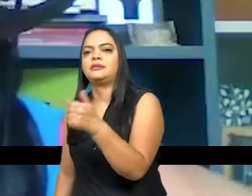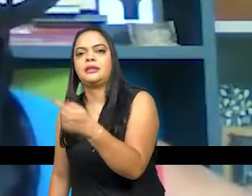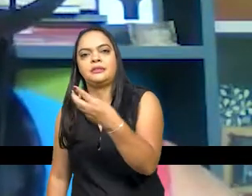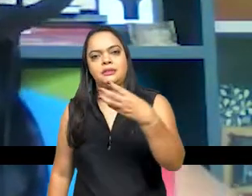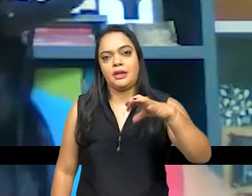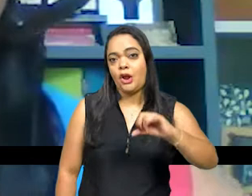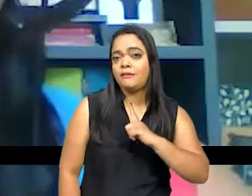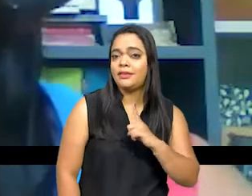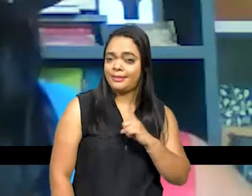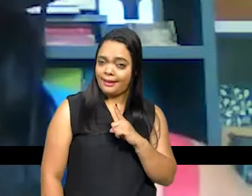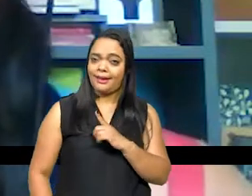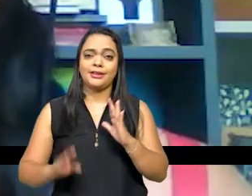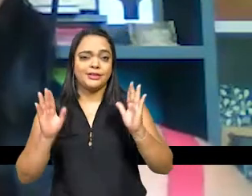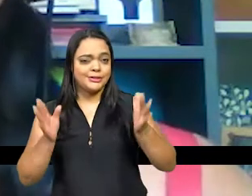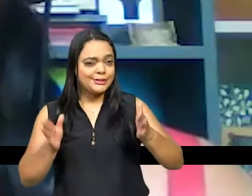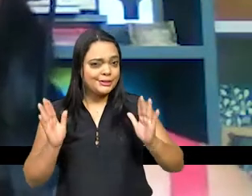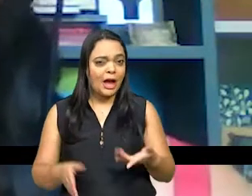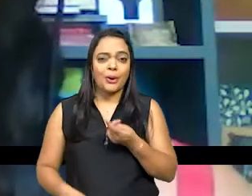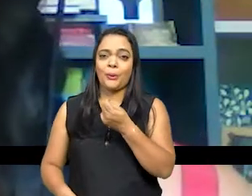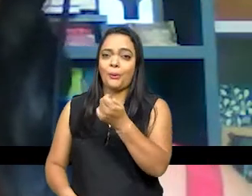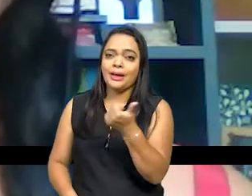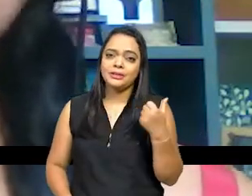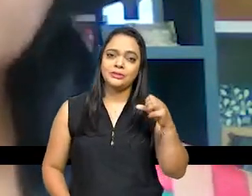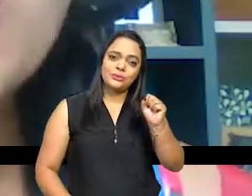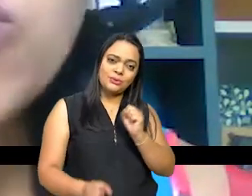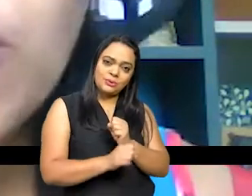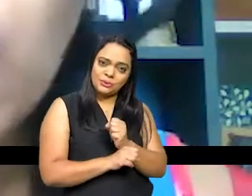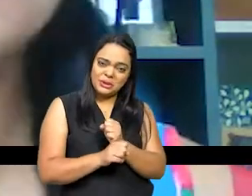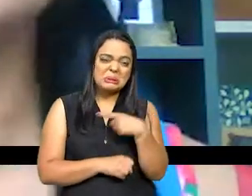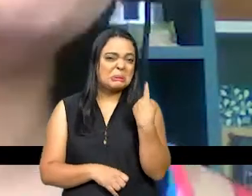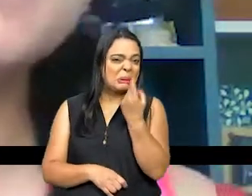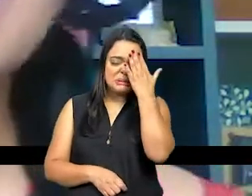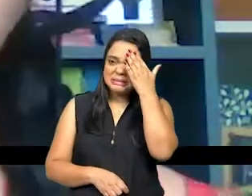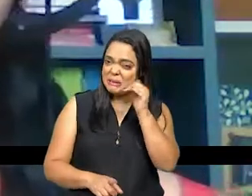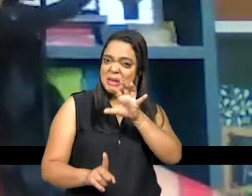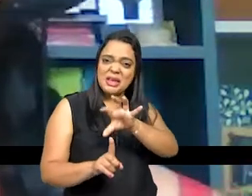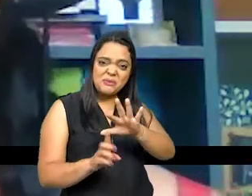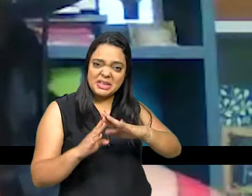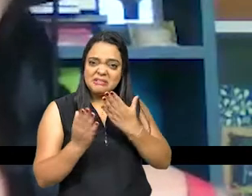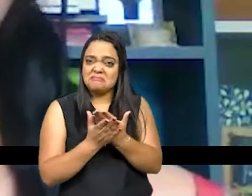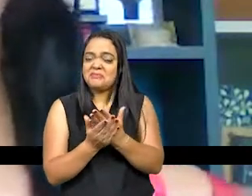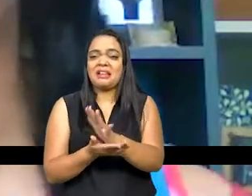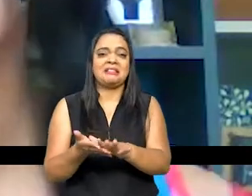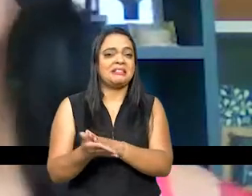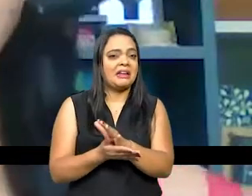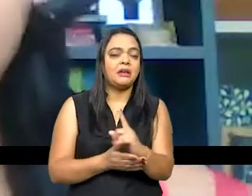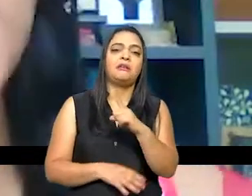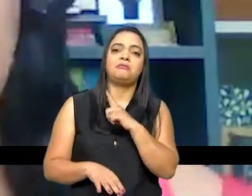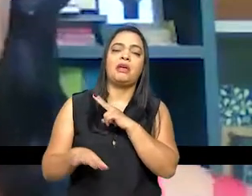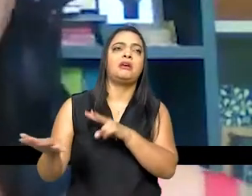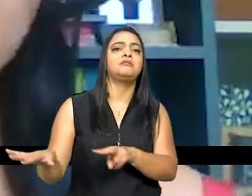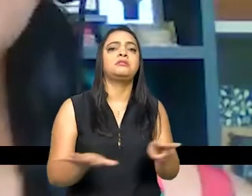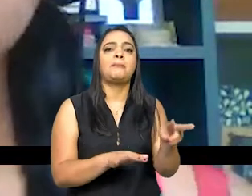10.639 está aí, né, quase na sua maioridade, e a gente sabe que ela aciona muito pouco a sensibilidade nas escolas. Ela aciona a Semana da